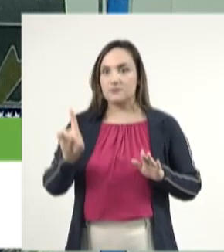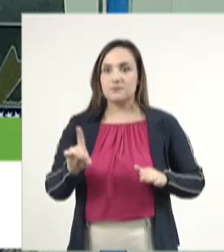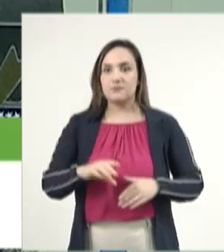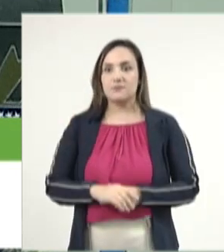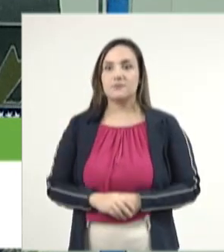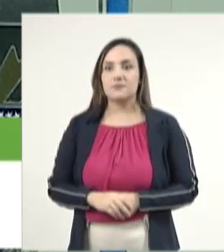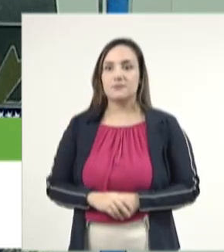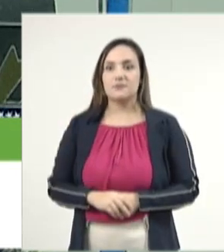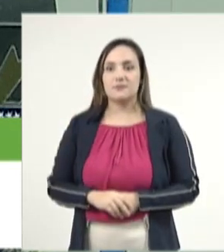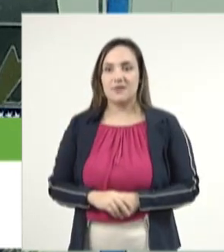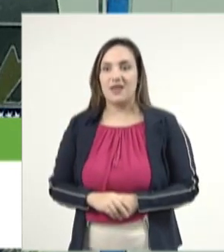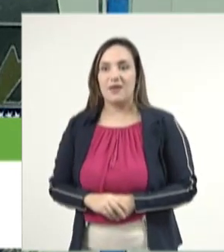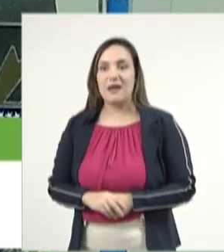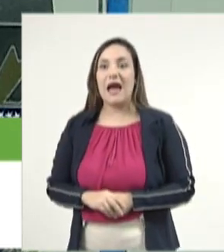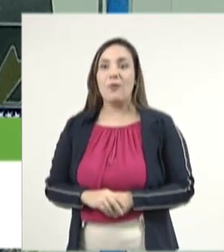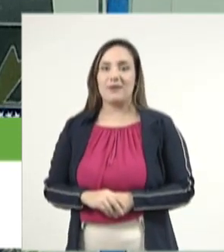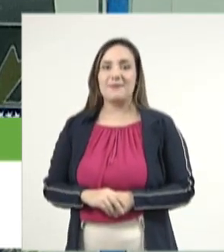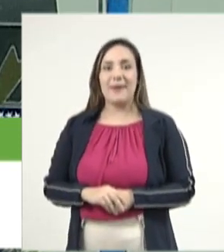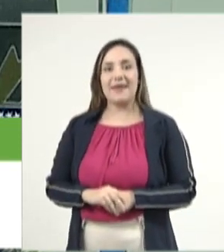física,